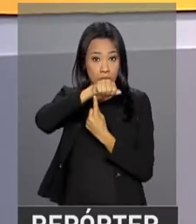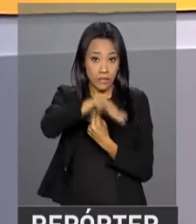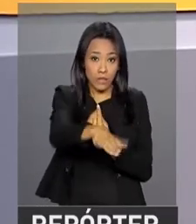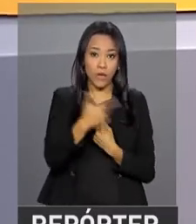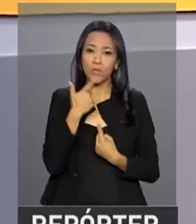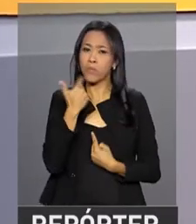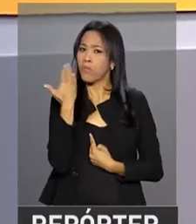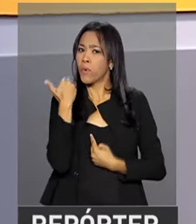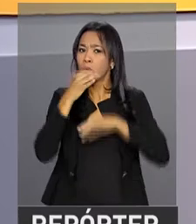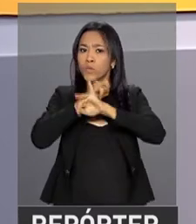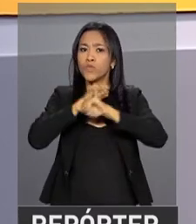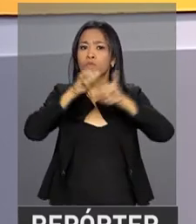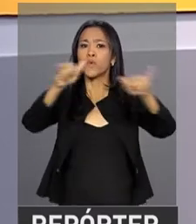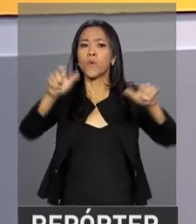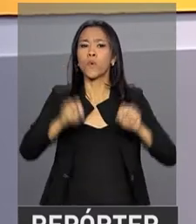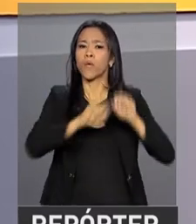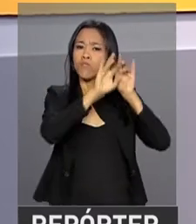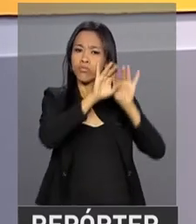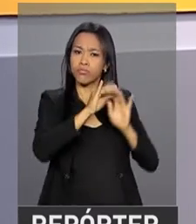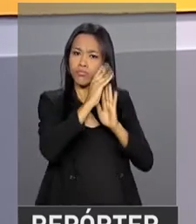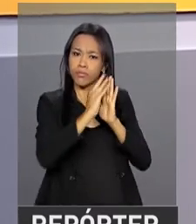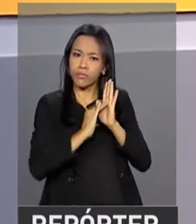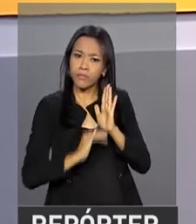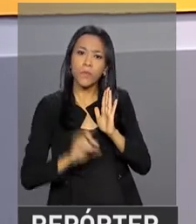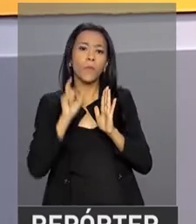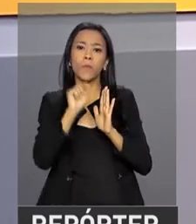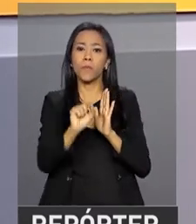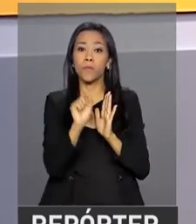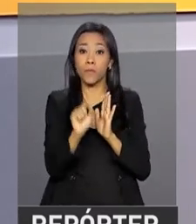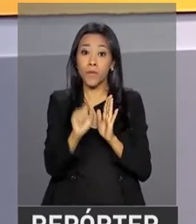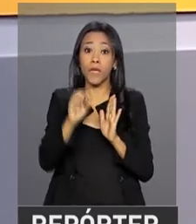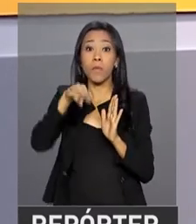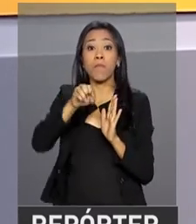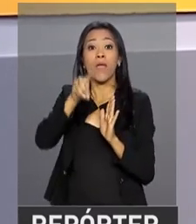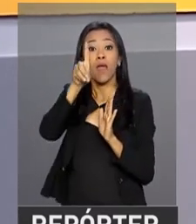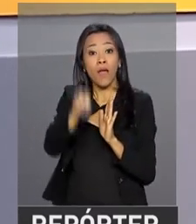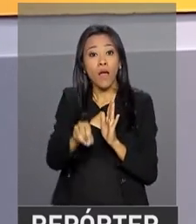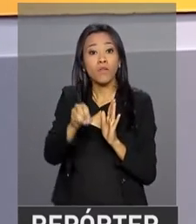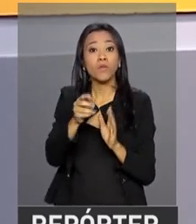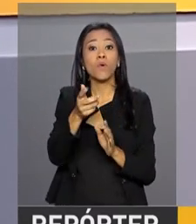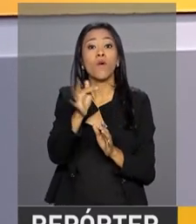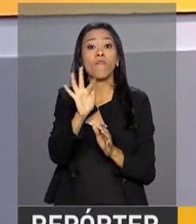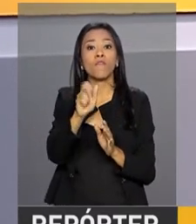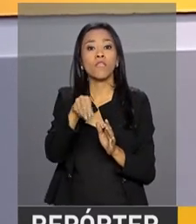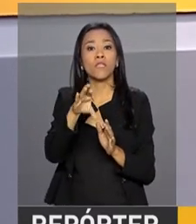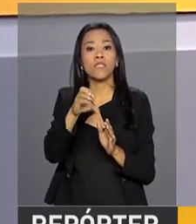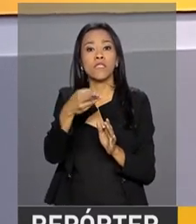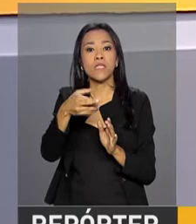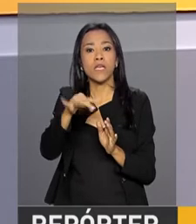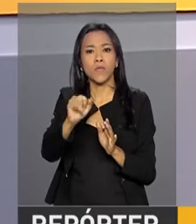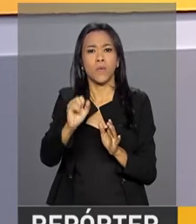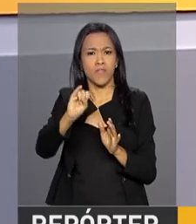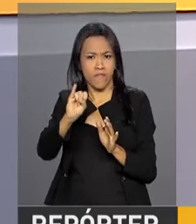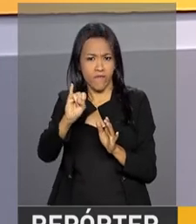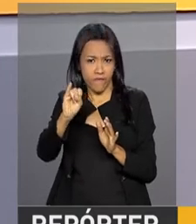divulgou há pouco o boletim Focus com as projeções do mercado financeiro. A expectativa de inflação caiu